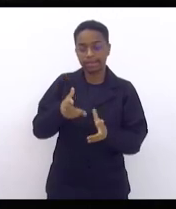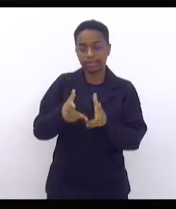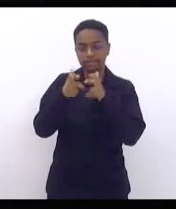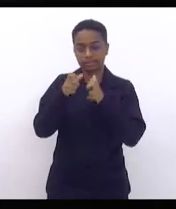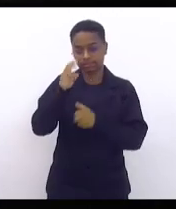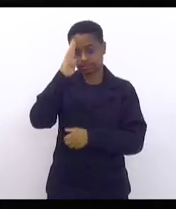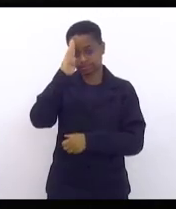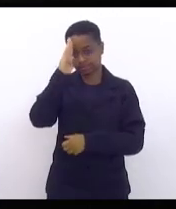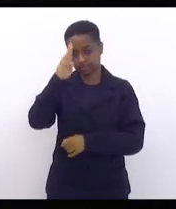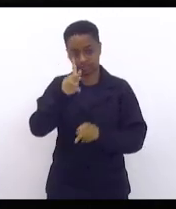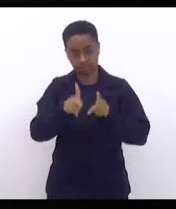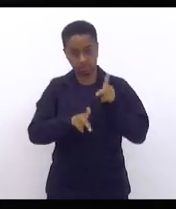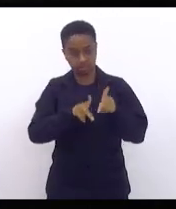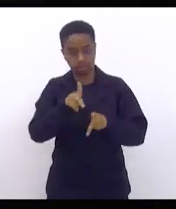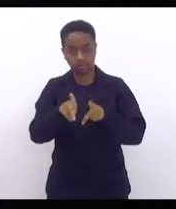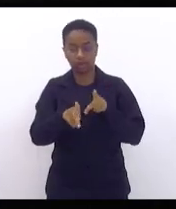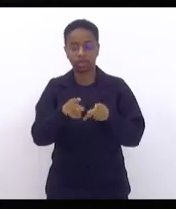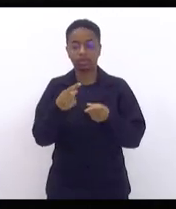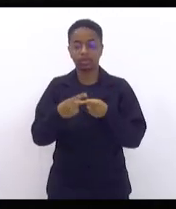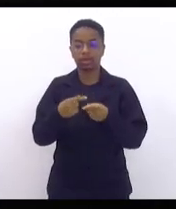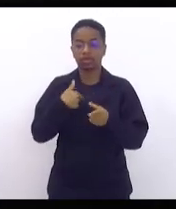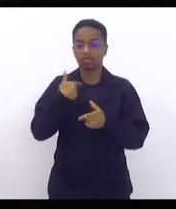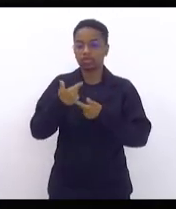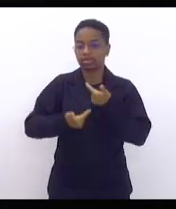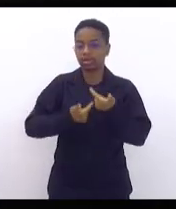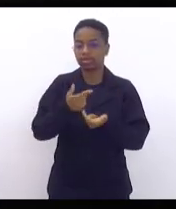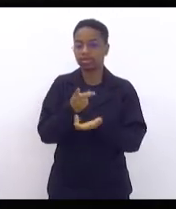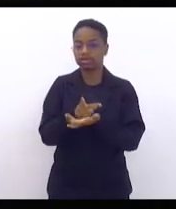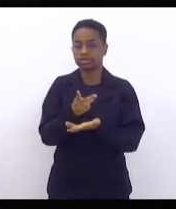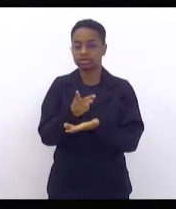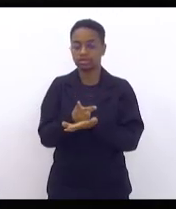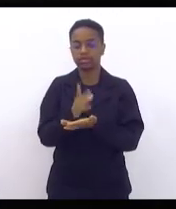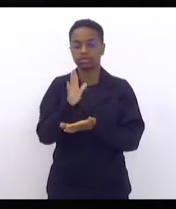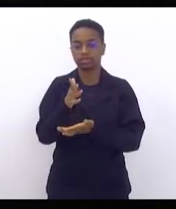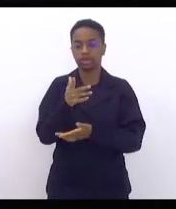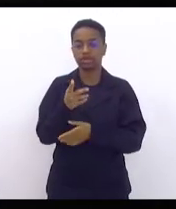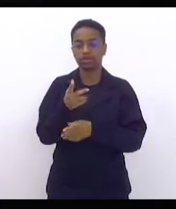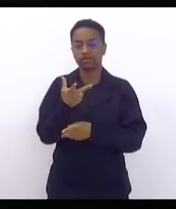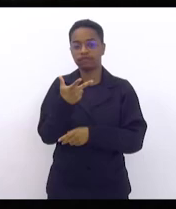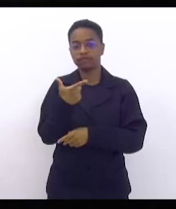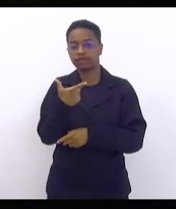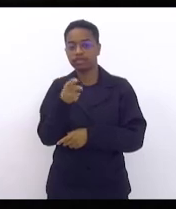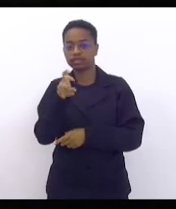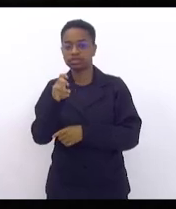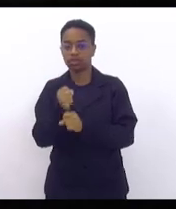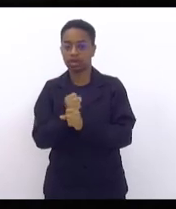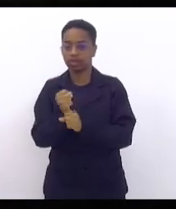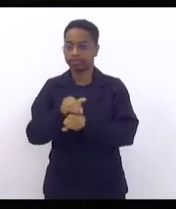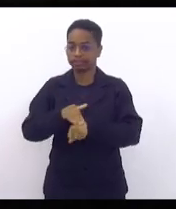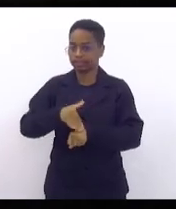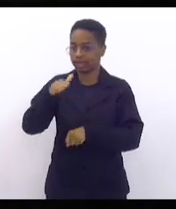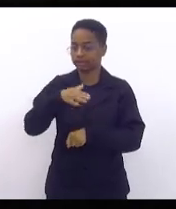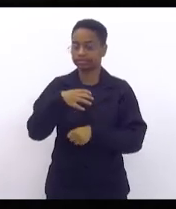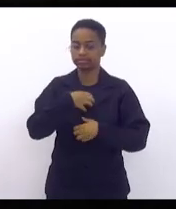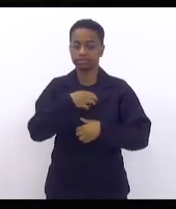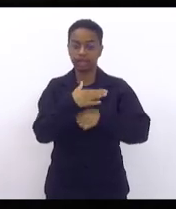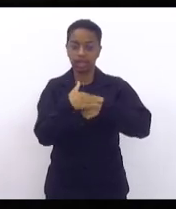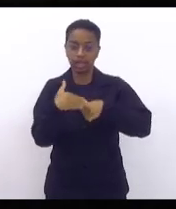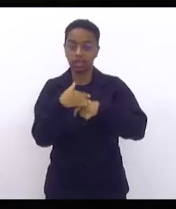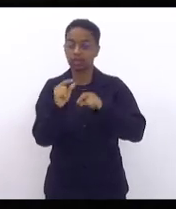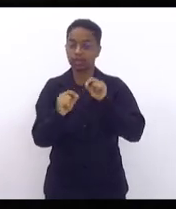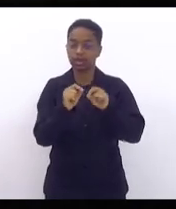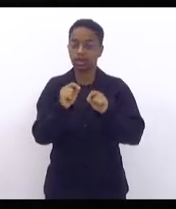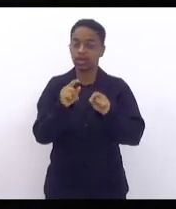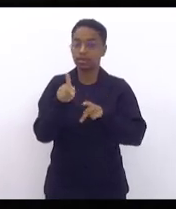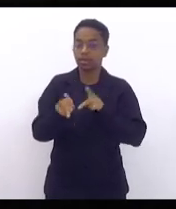uma população para quem eu sempre trabalhei há mais de 25 anos contando carinho que é a população